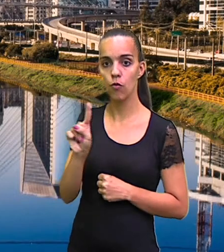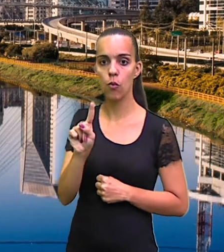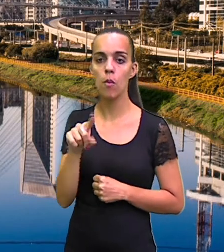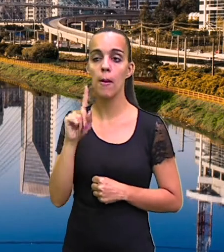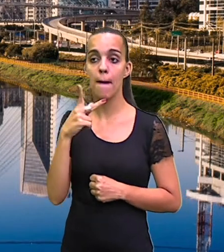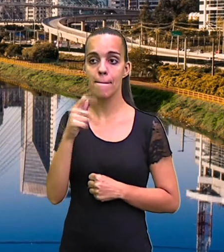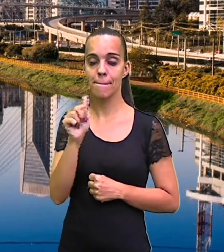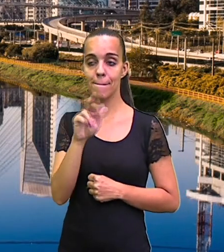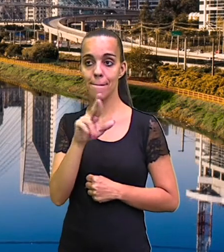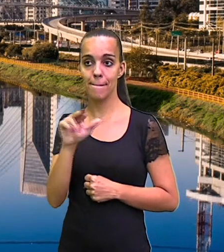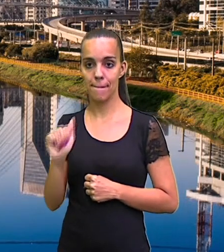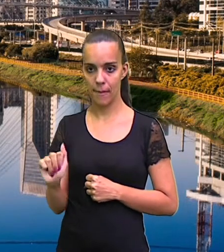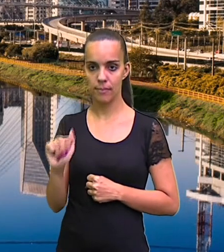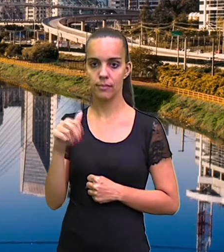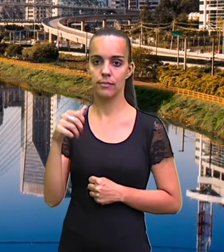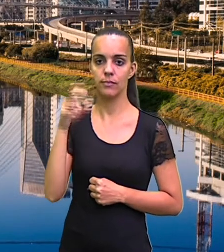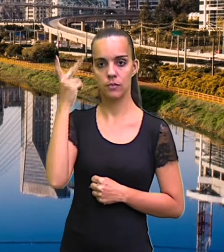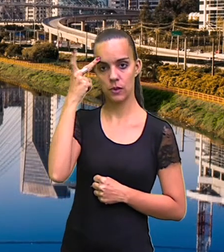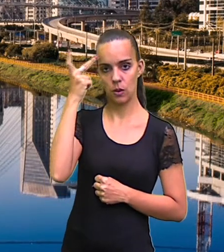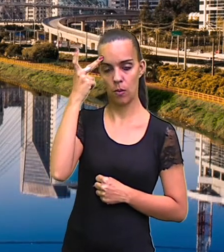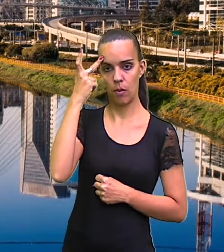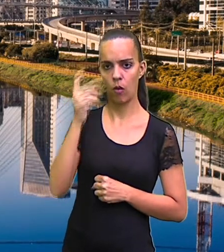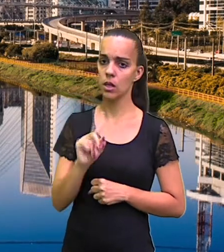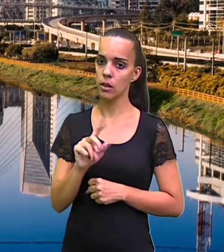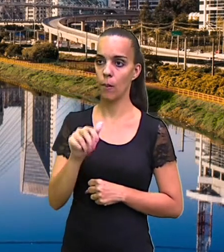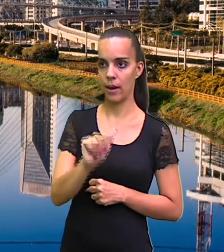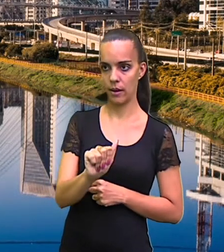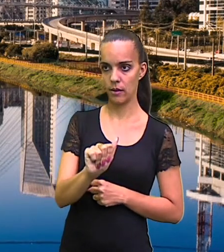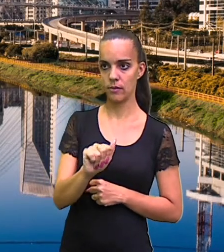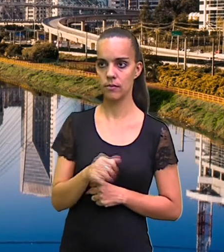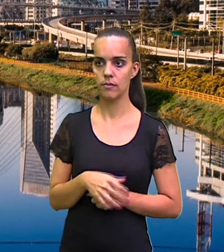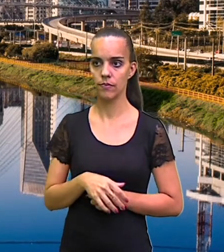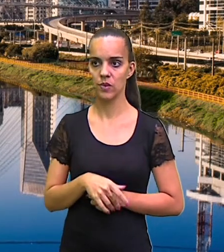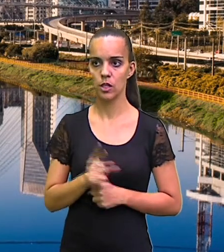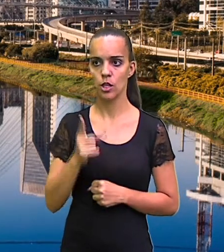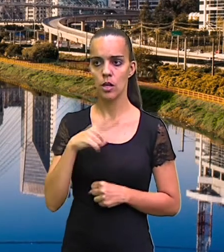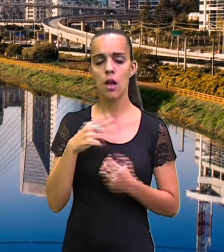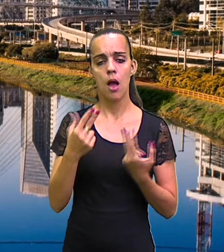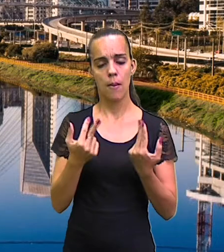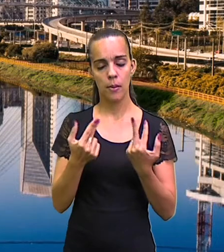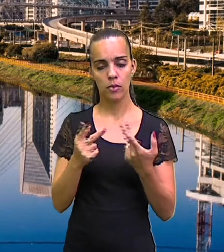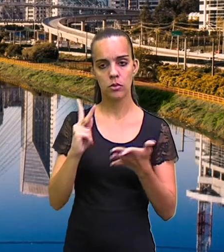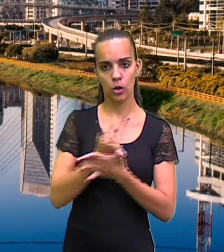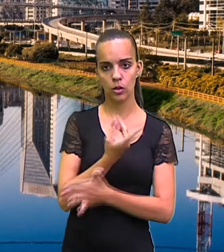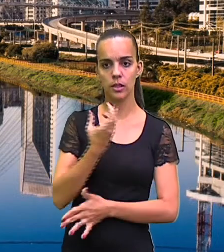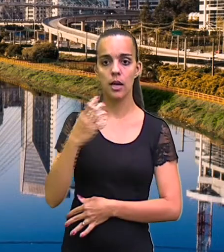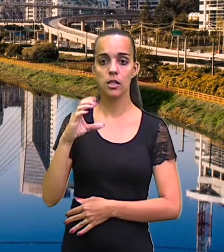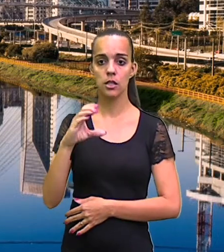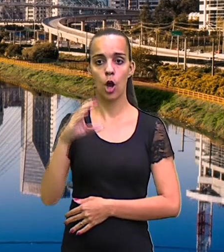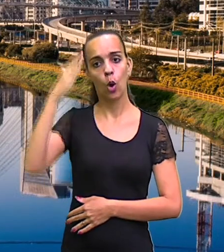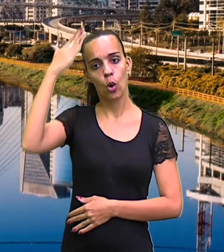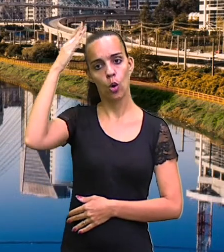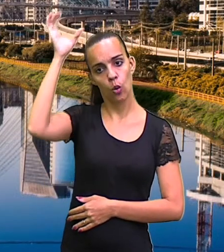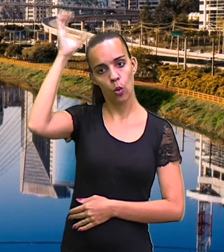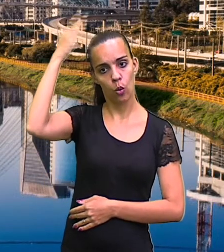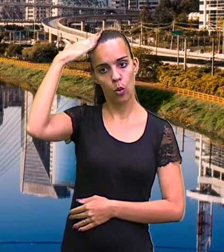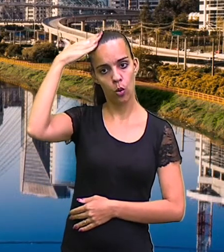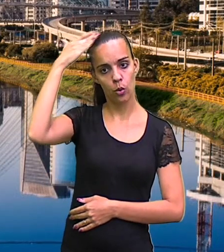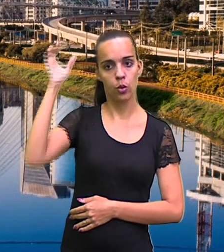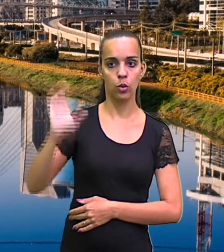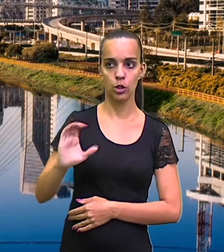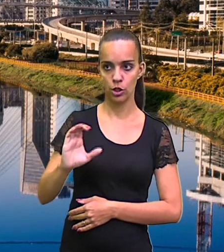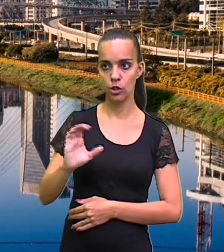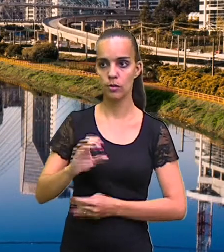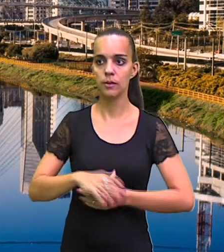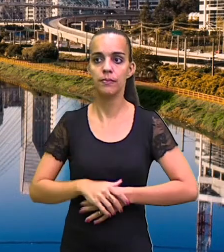e não para a São Paulo. O mesmo acontece com Curitiba. Fui a Curitiba. Eu não digo